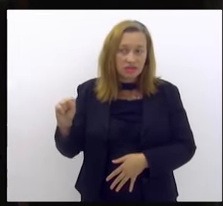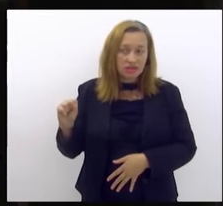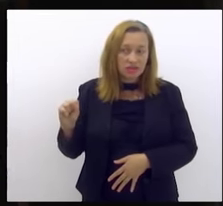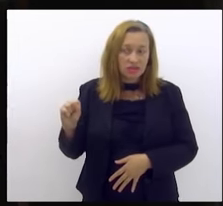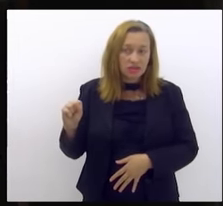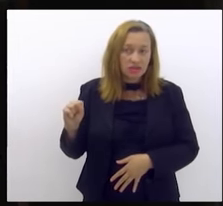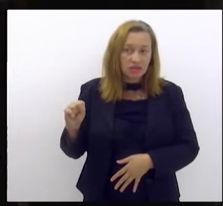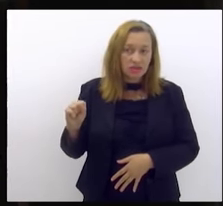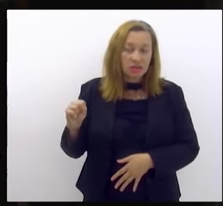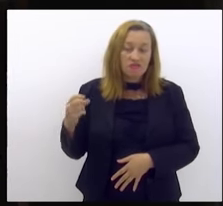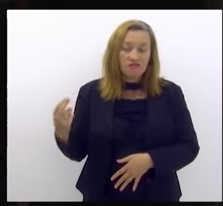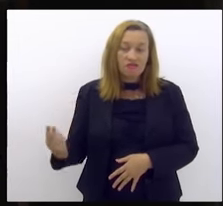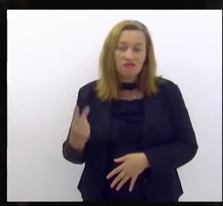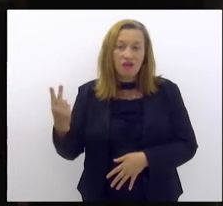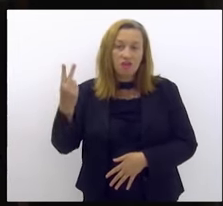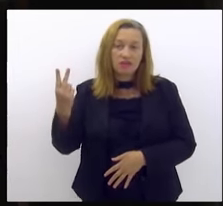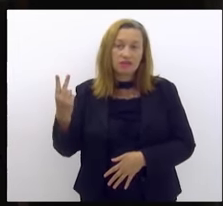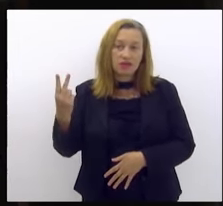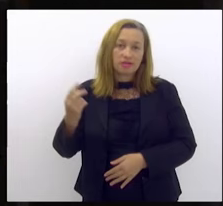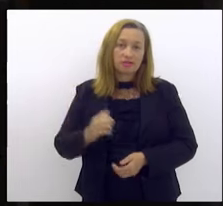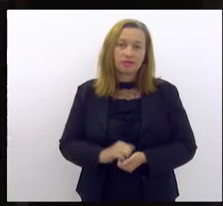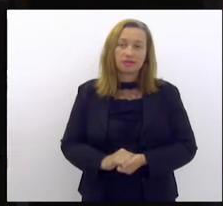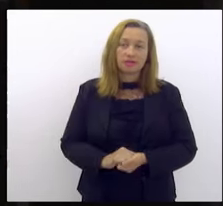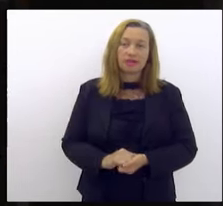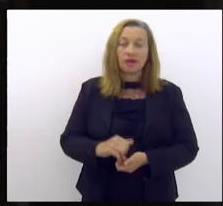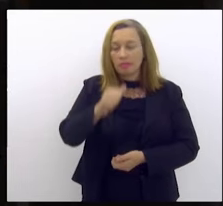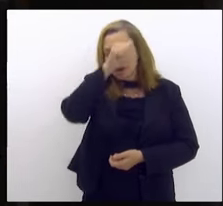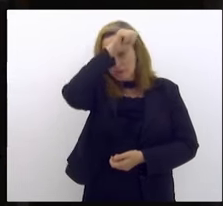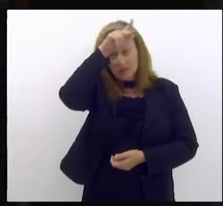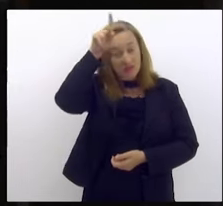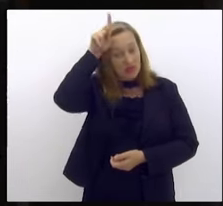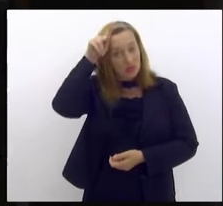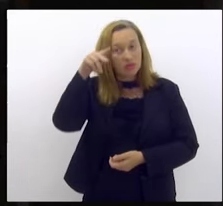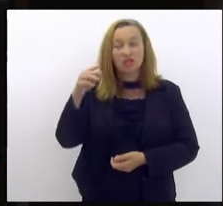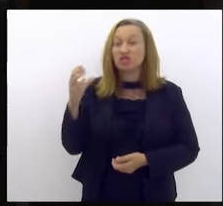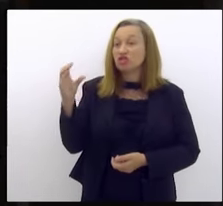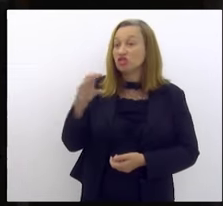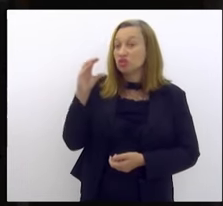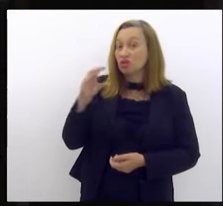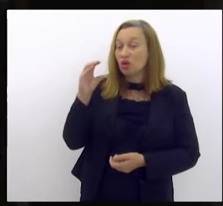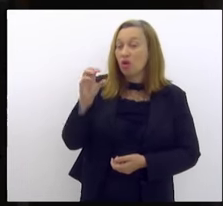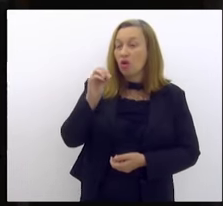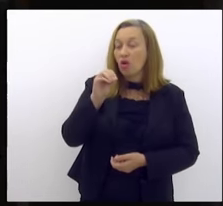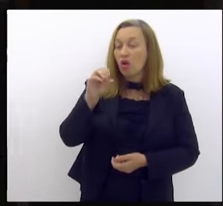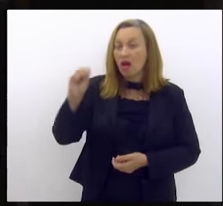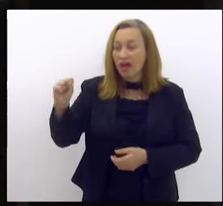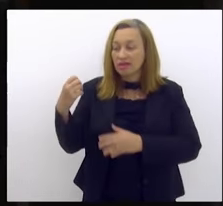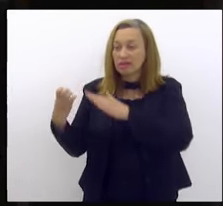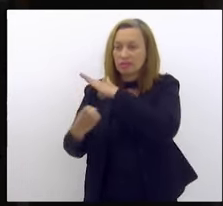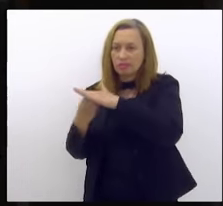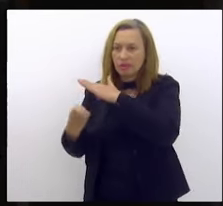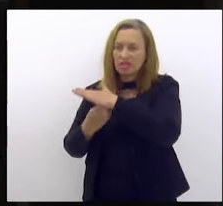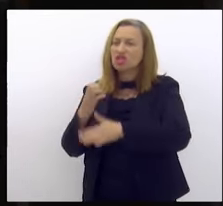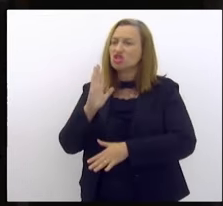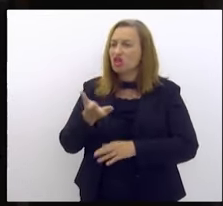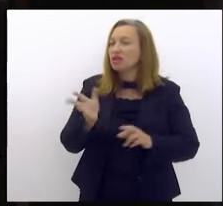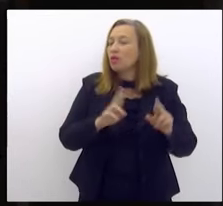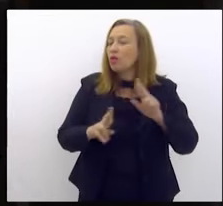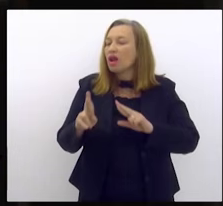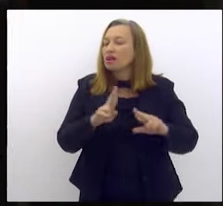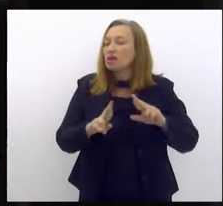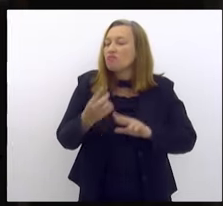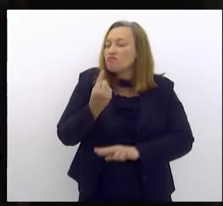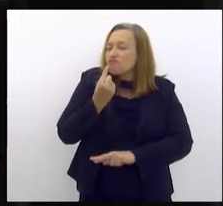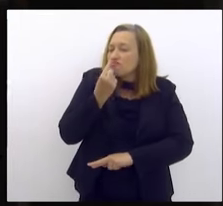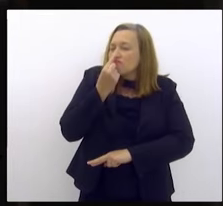sendo privilegiadas pela Prefeitura de Niterói. OSs essa, presidente, que já tem uma relação